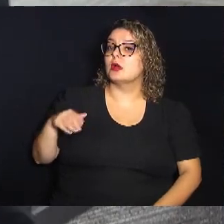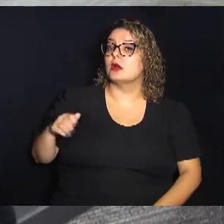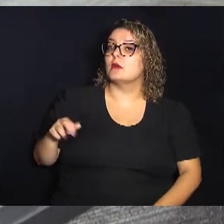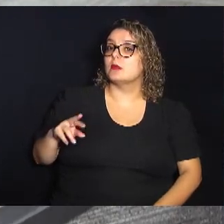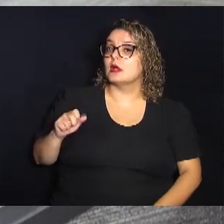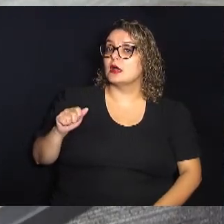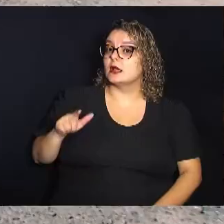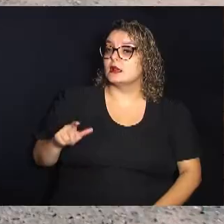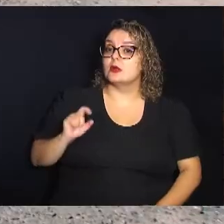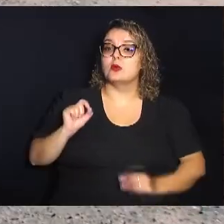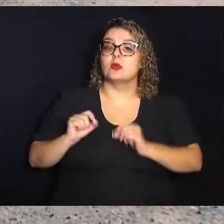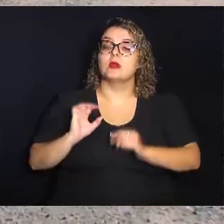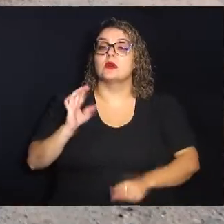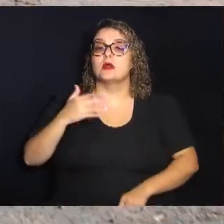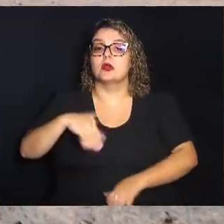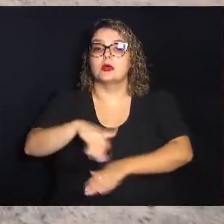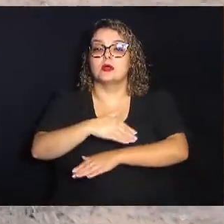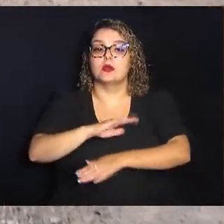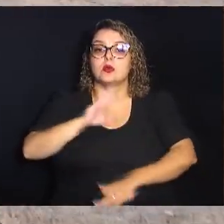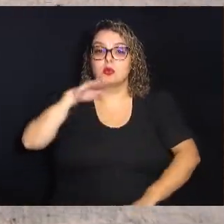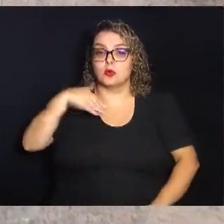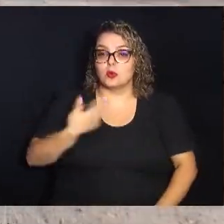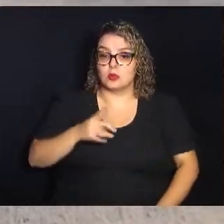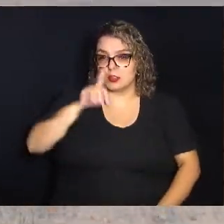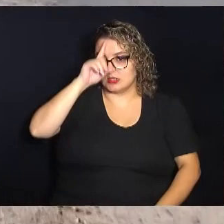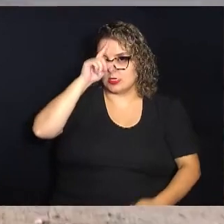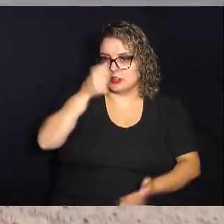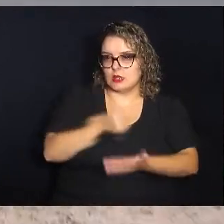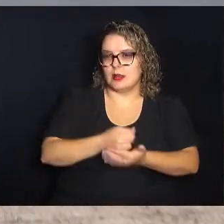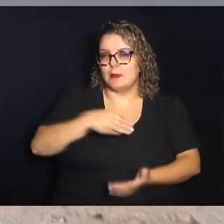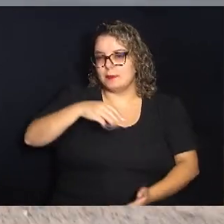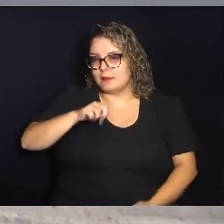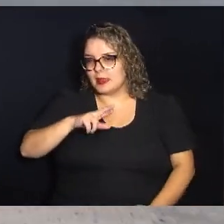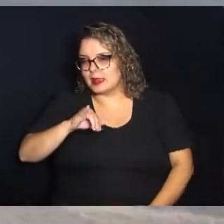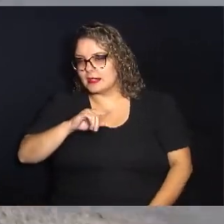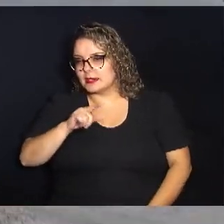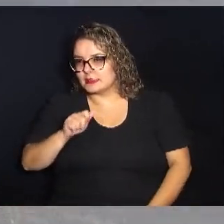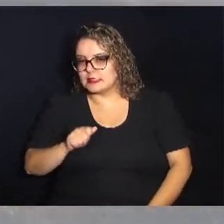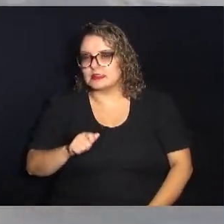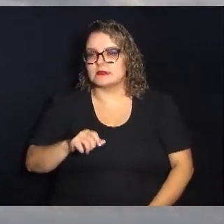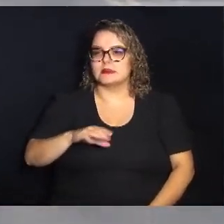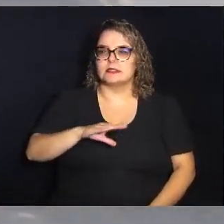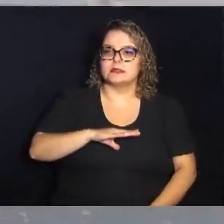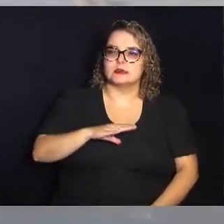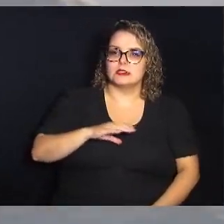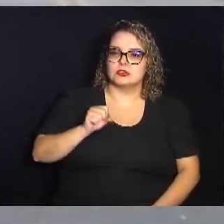que acontece nessa rua? Quando ela foi determinada ali do Marisa, Cidade Singer,